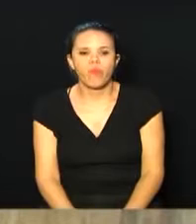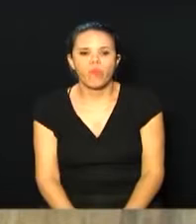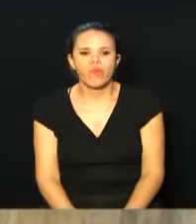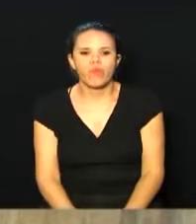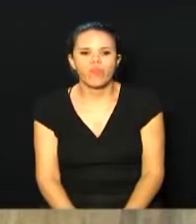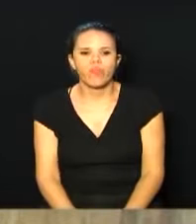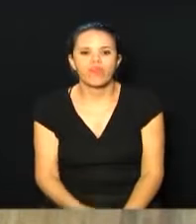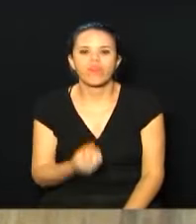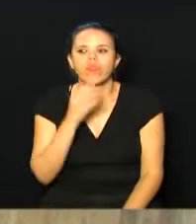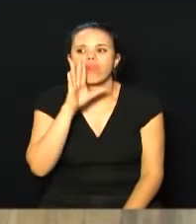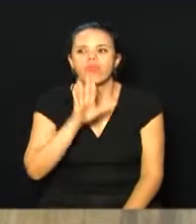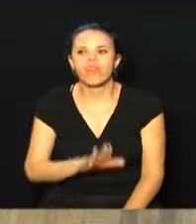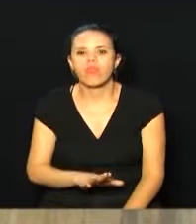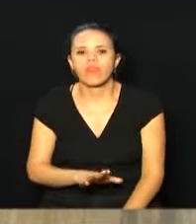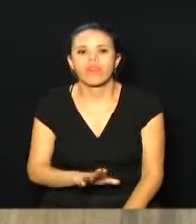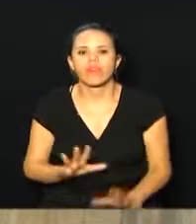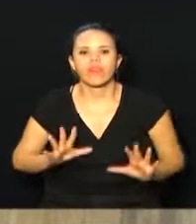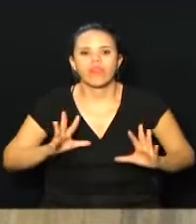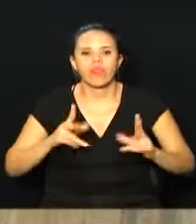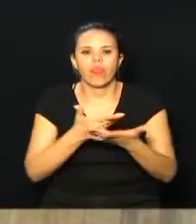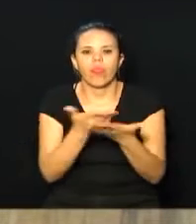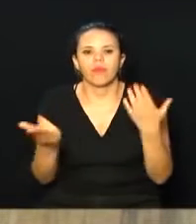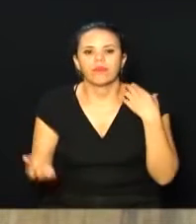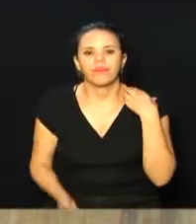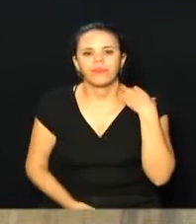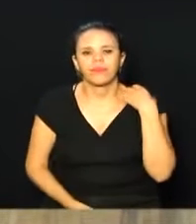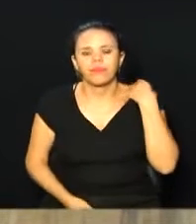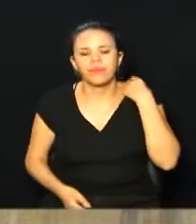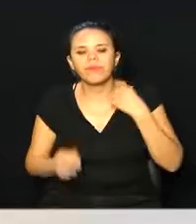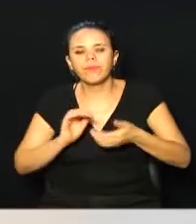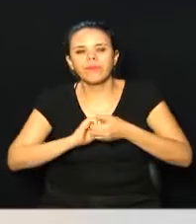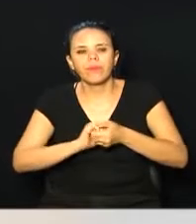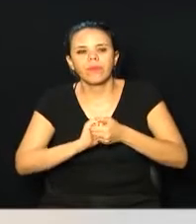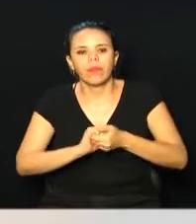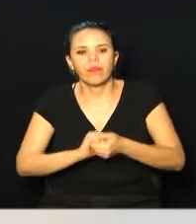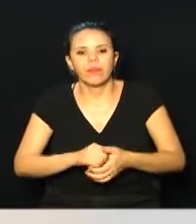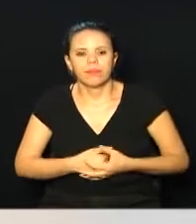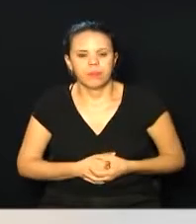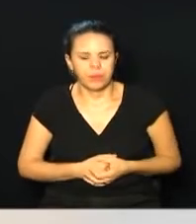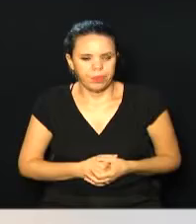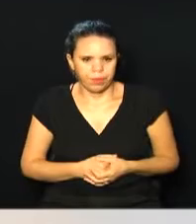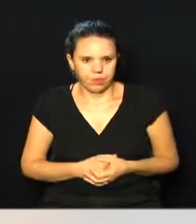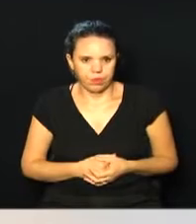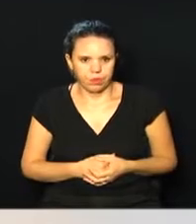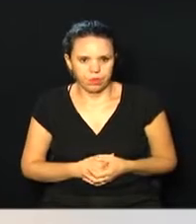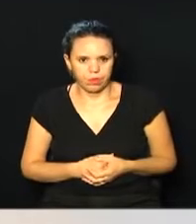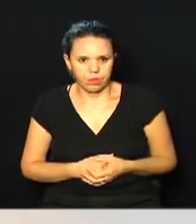Boa tarde a todos. Quero cumprimentar a